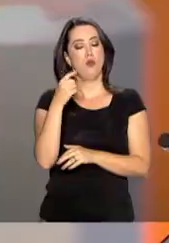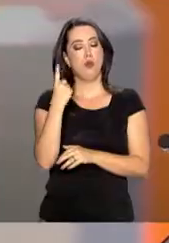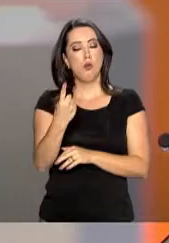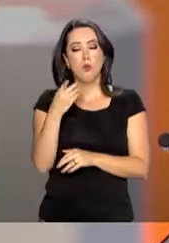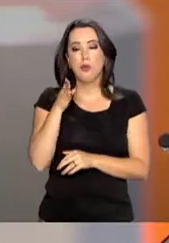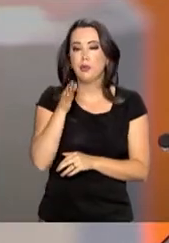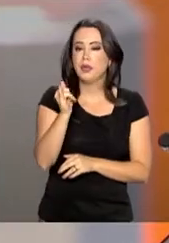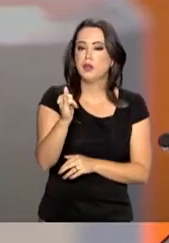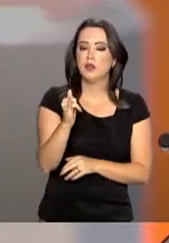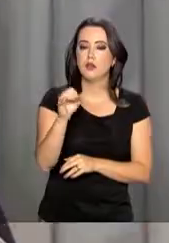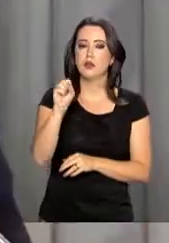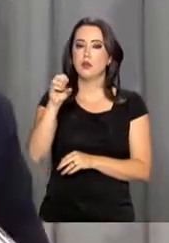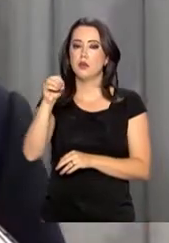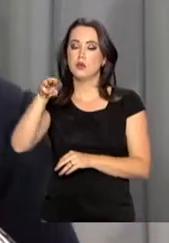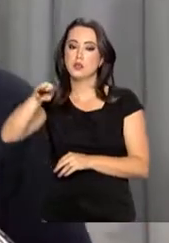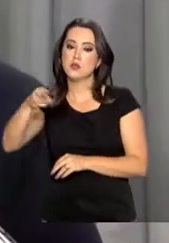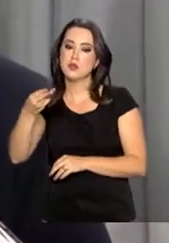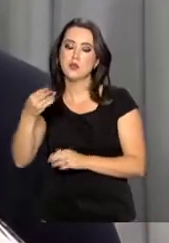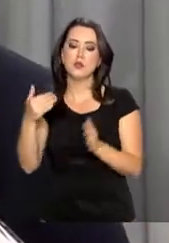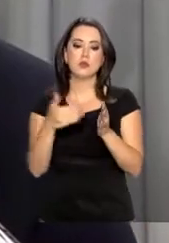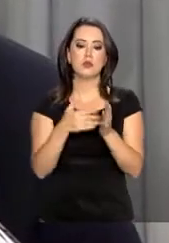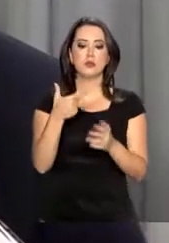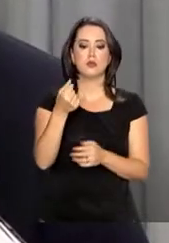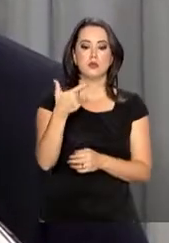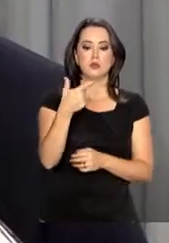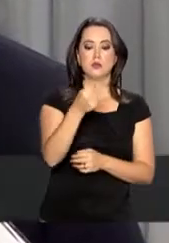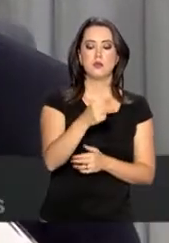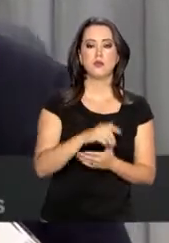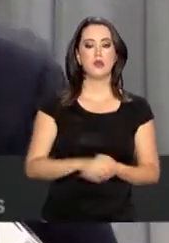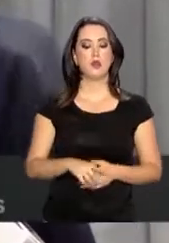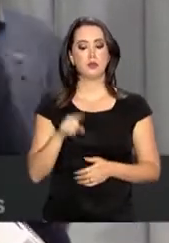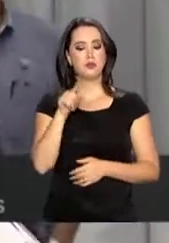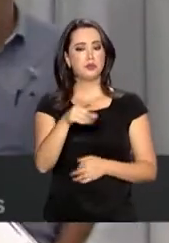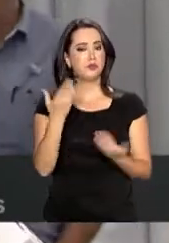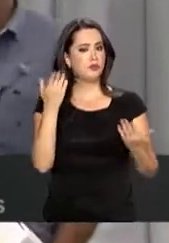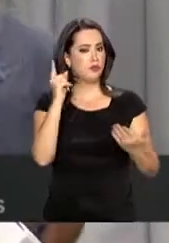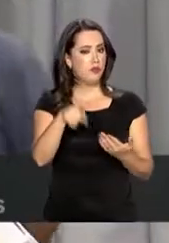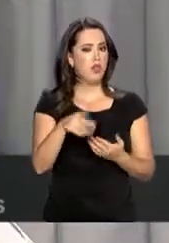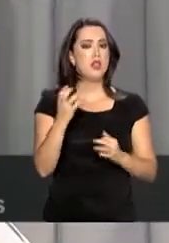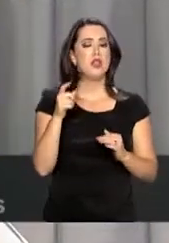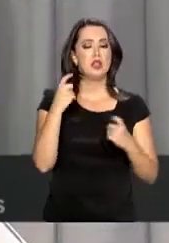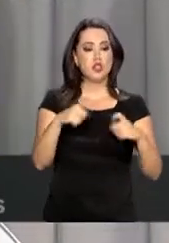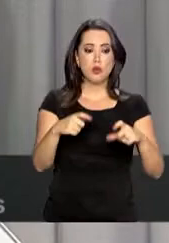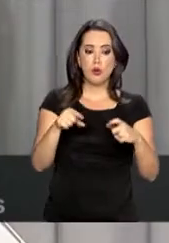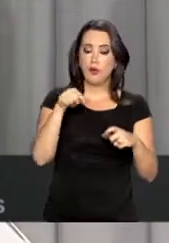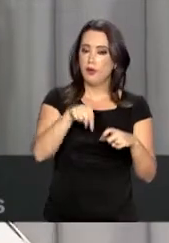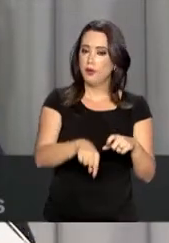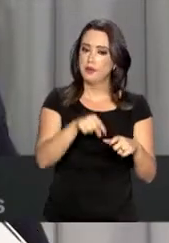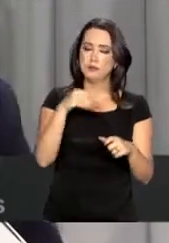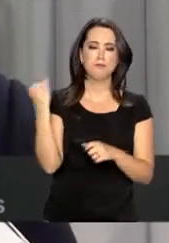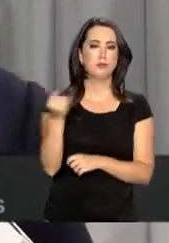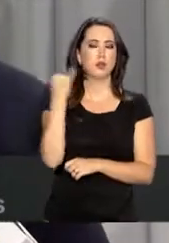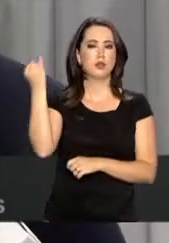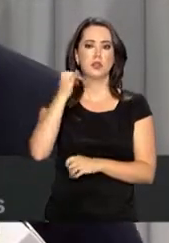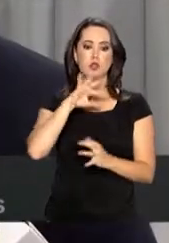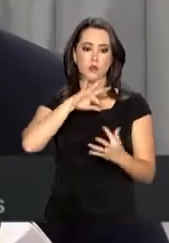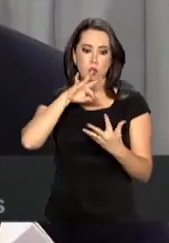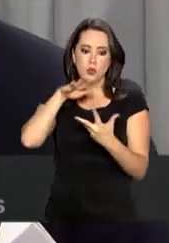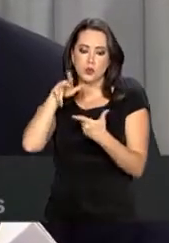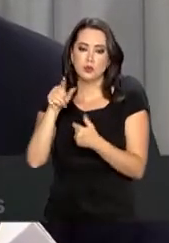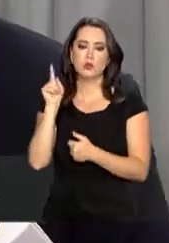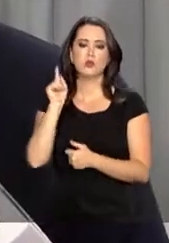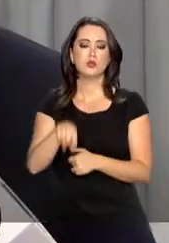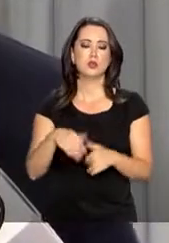até 2020. Esse equipamento passa a ser uma referência para todos os cientistas do mundo. Evidentemente,